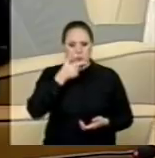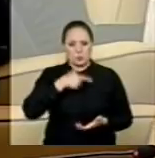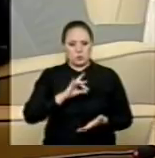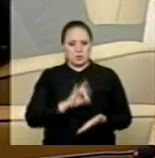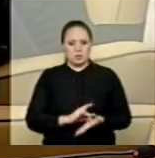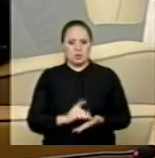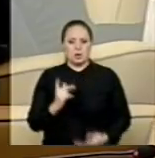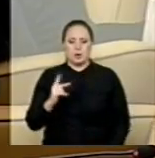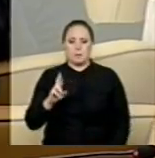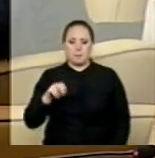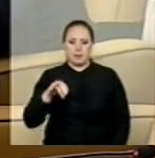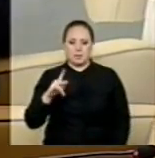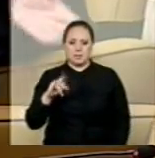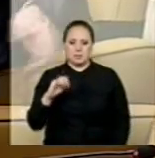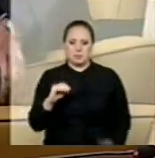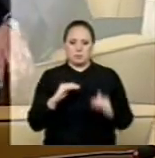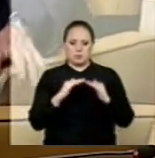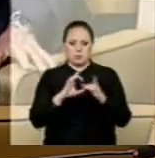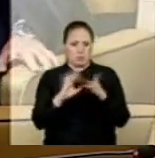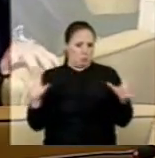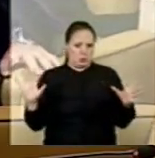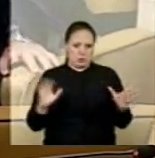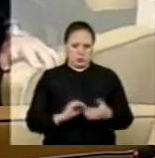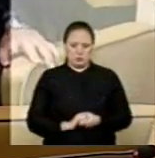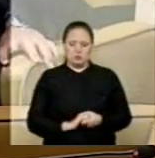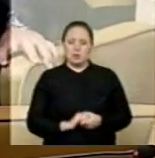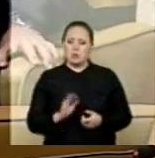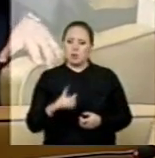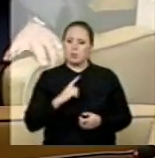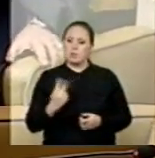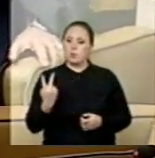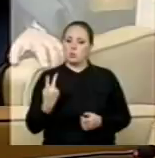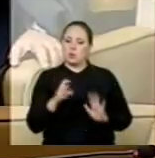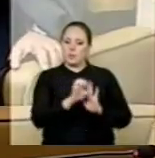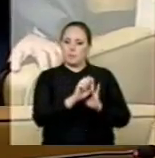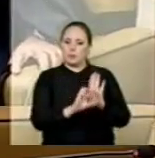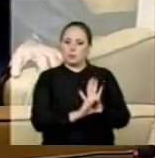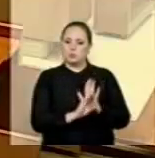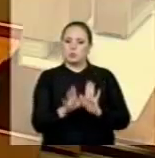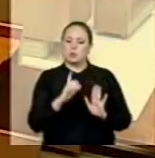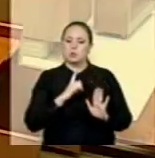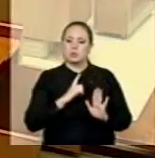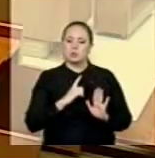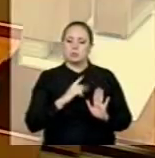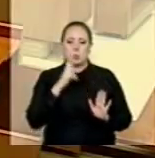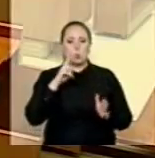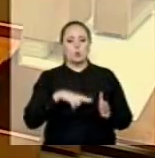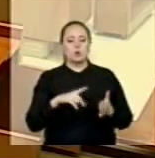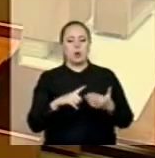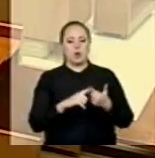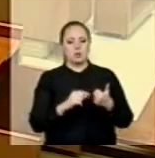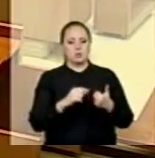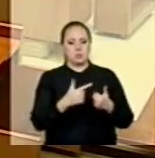do princípio democrático. Tivemos duas emendas constitucionais, considerado o artigo 27